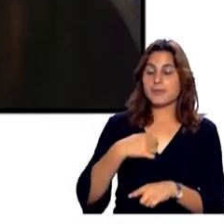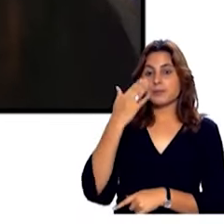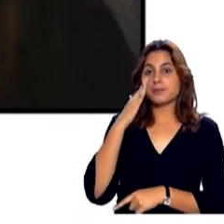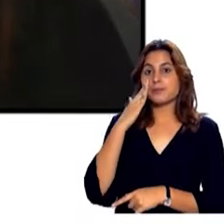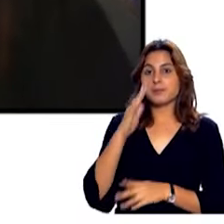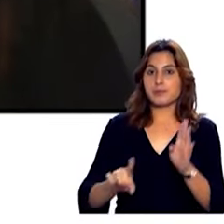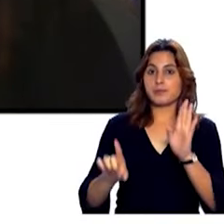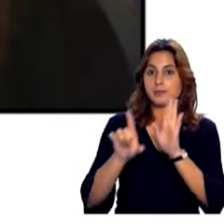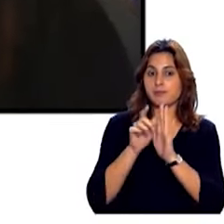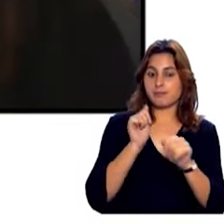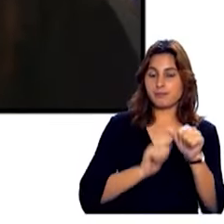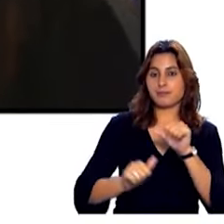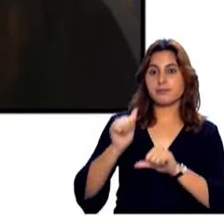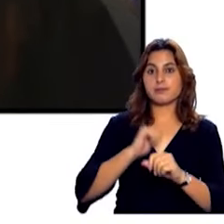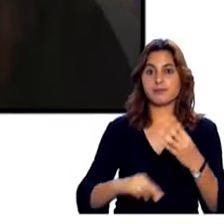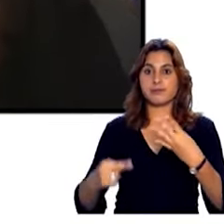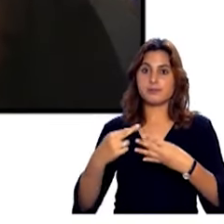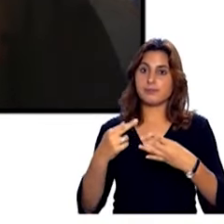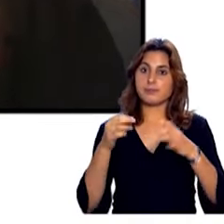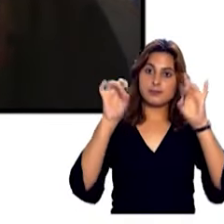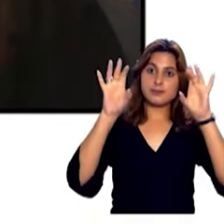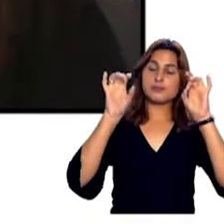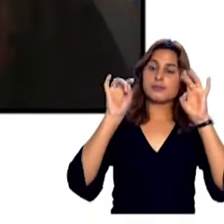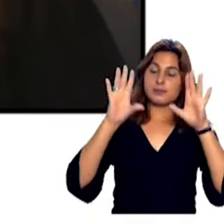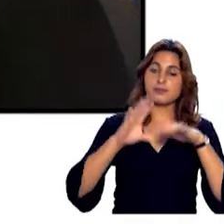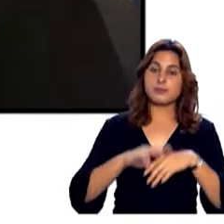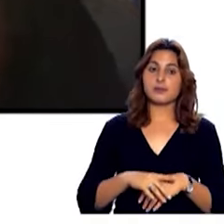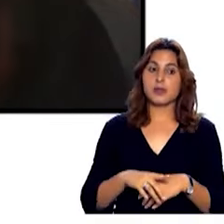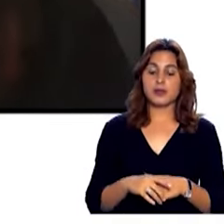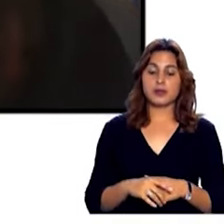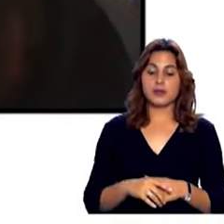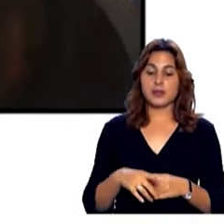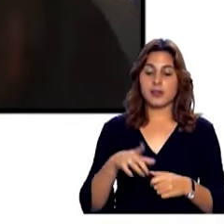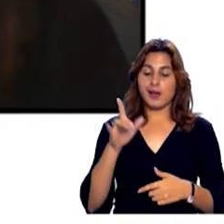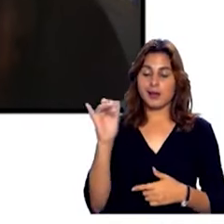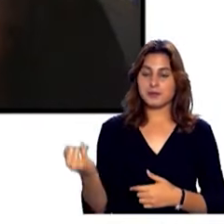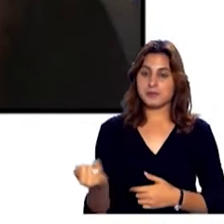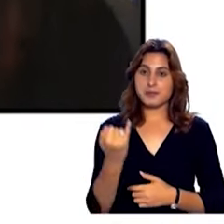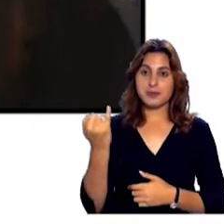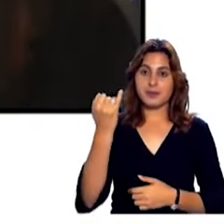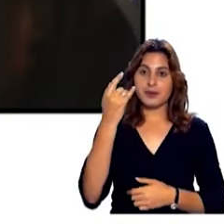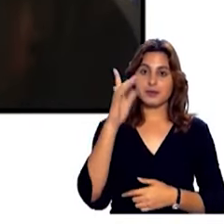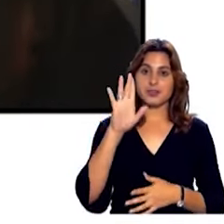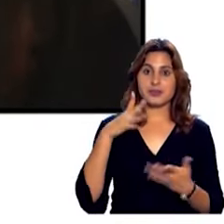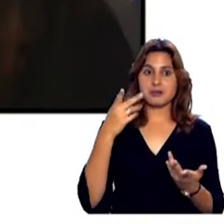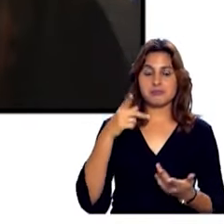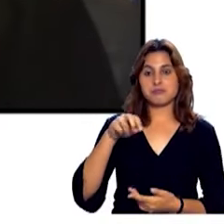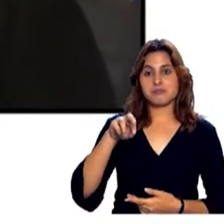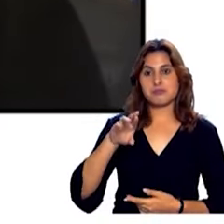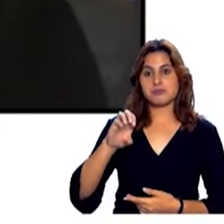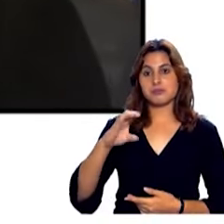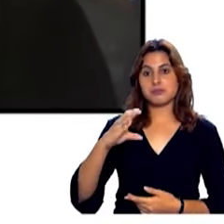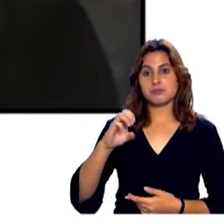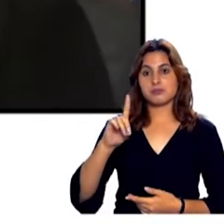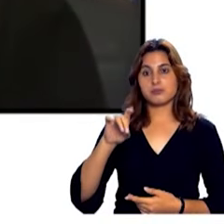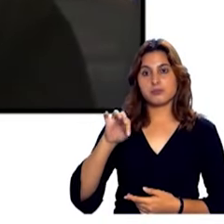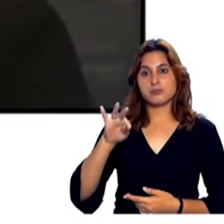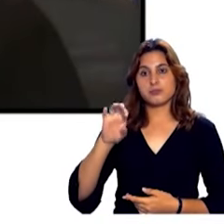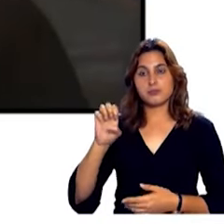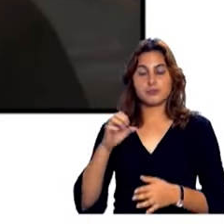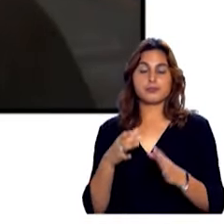transformando o recurso especial julgado no recurso da da relevância em precedente vinculante do mesmo jeito que acontece com o recurso